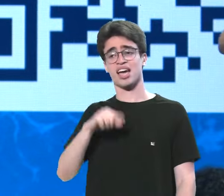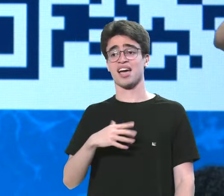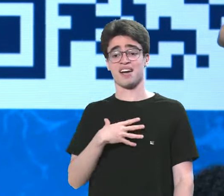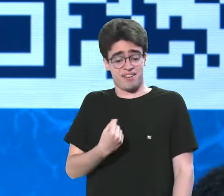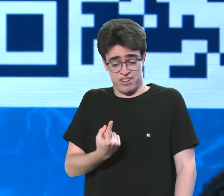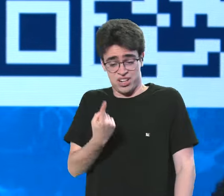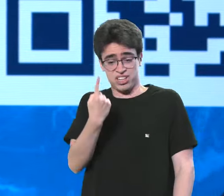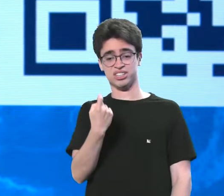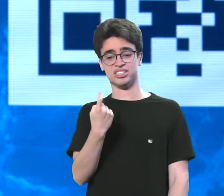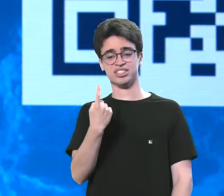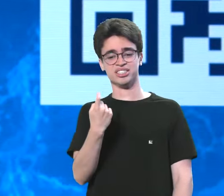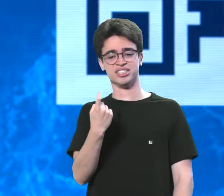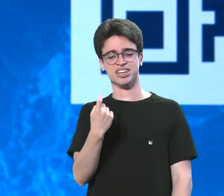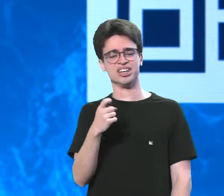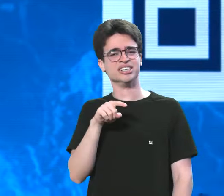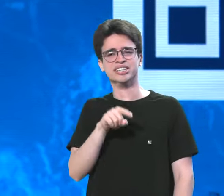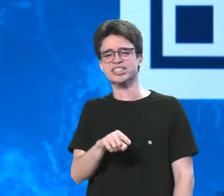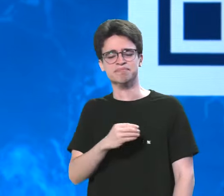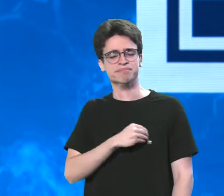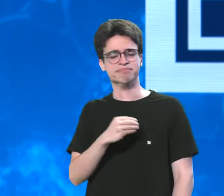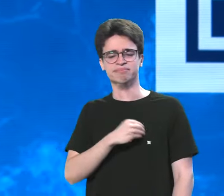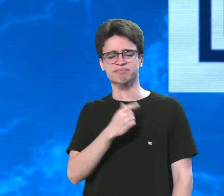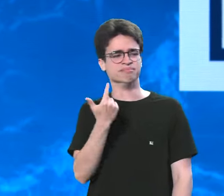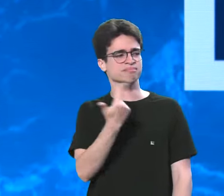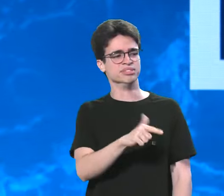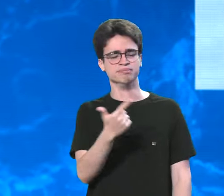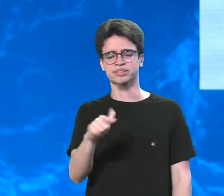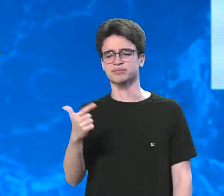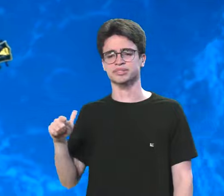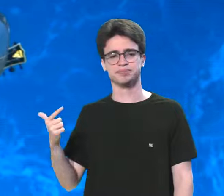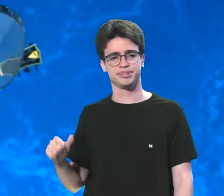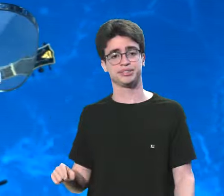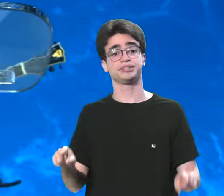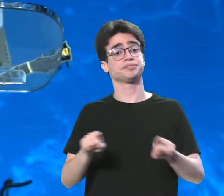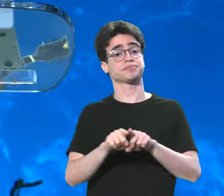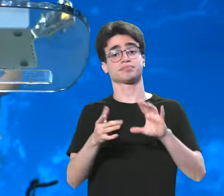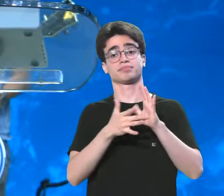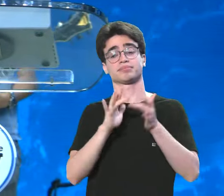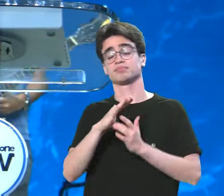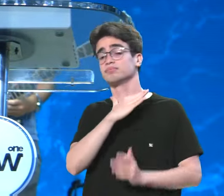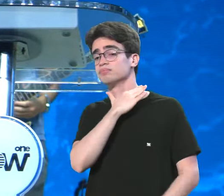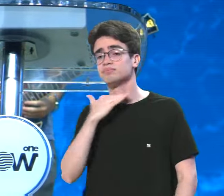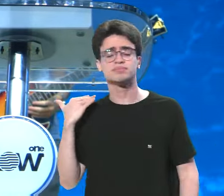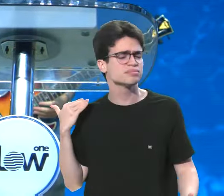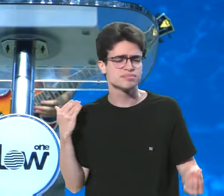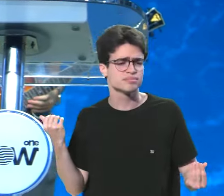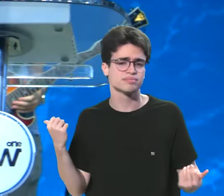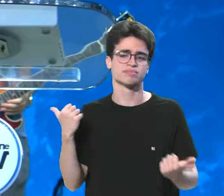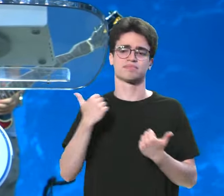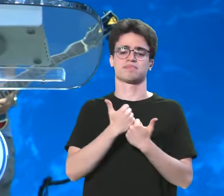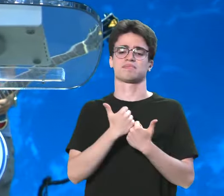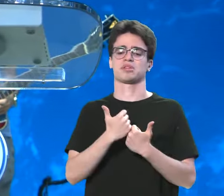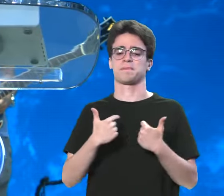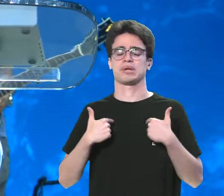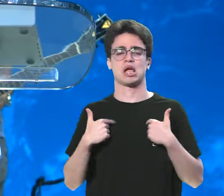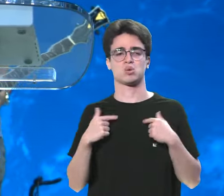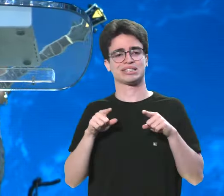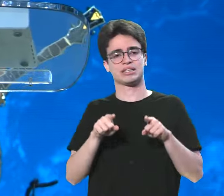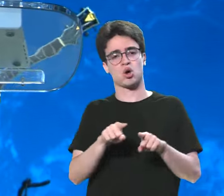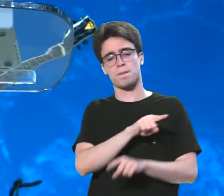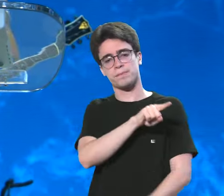Deus Ele viveu Sem Pecado e ele morreu pelo meu pelo seu pelo